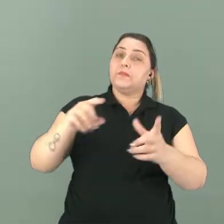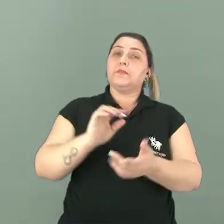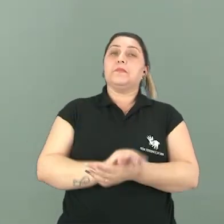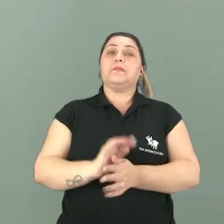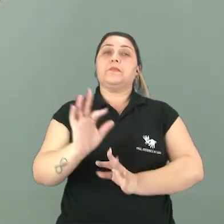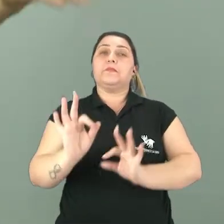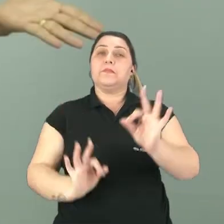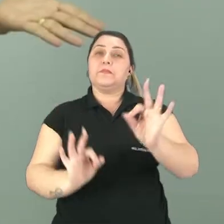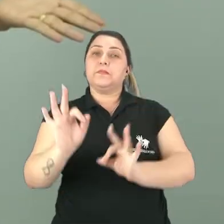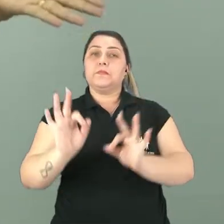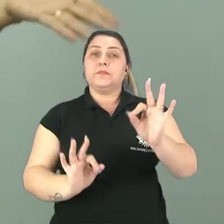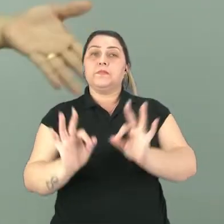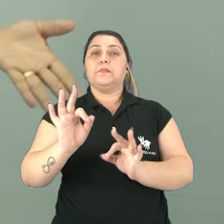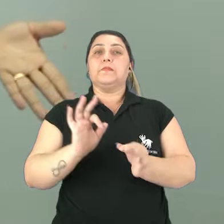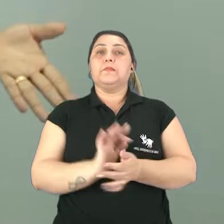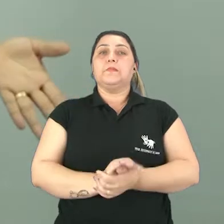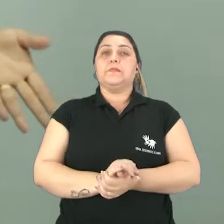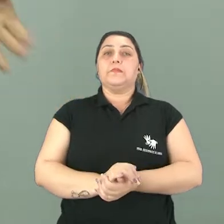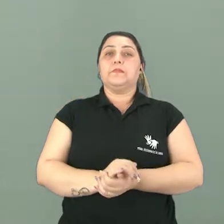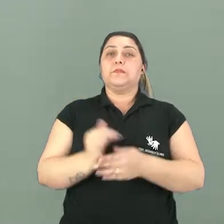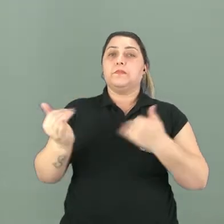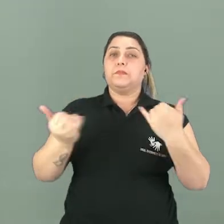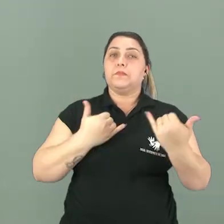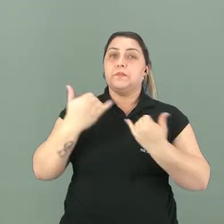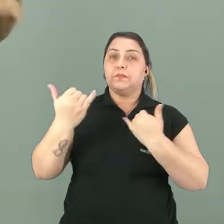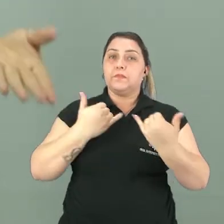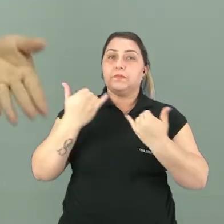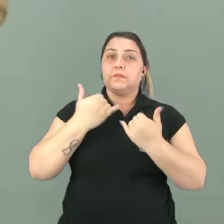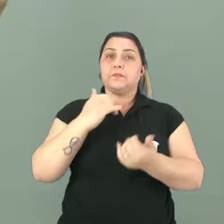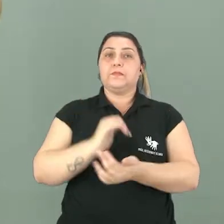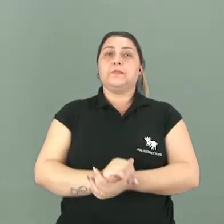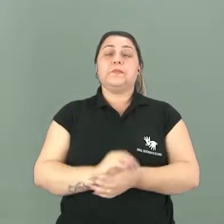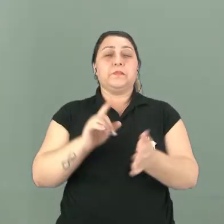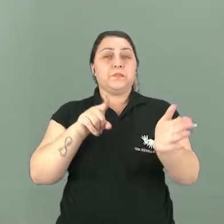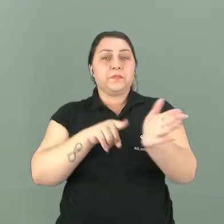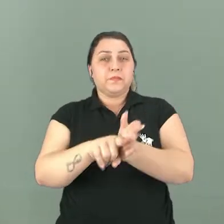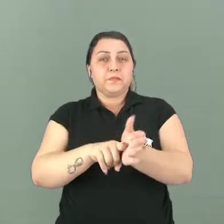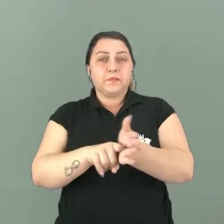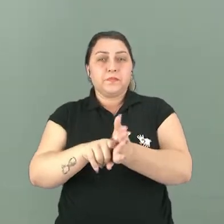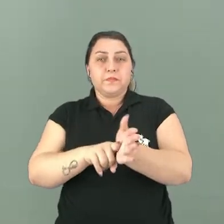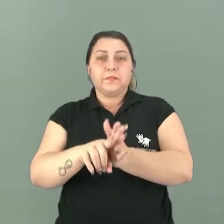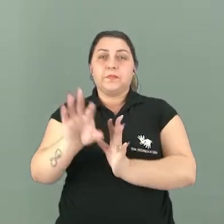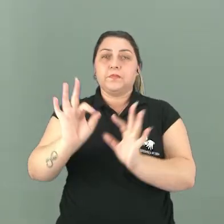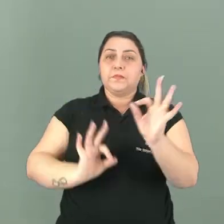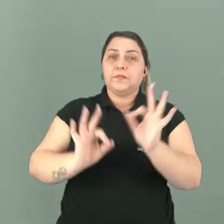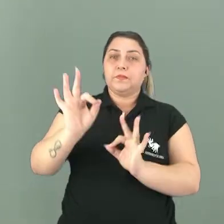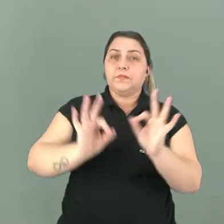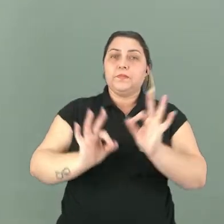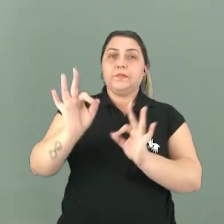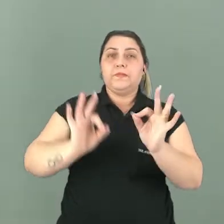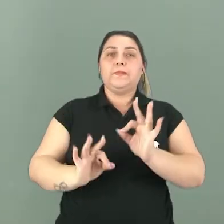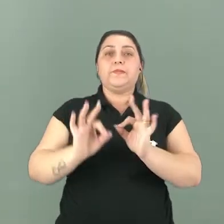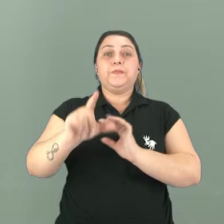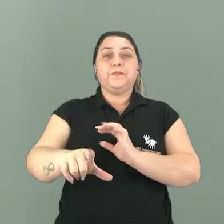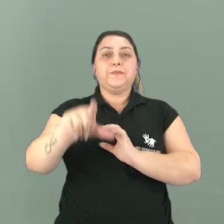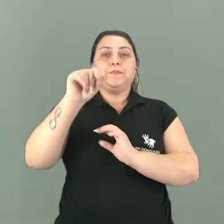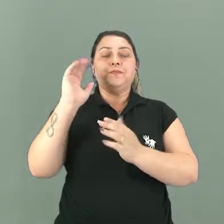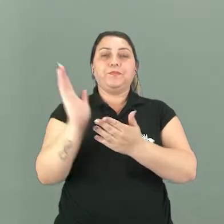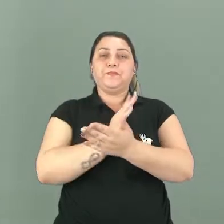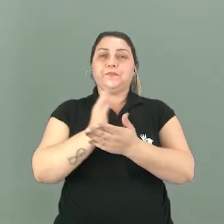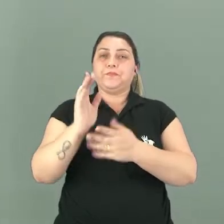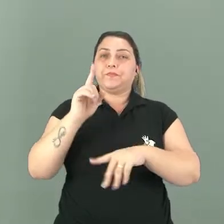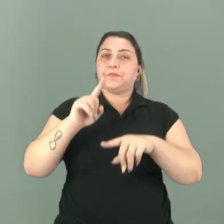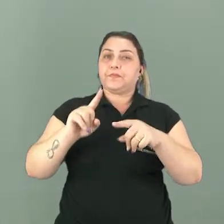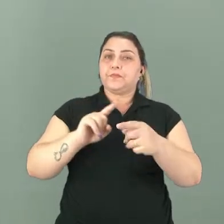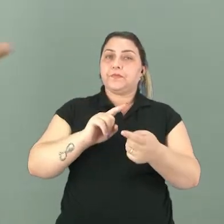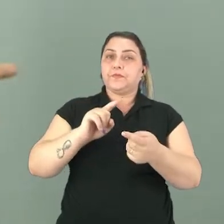para organizar dados de uma coleta de pesquisa, para organizar preferências de alguma